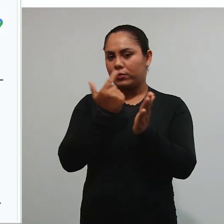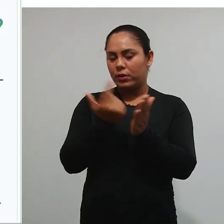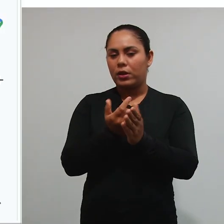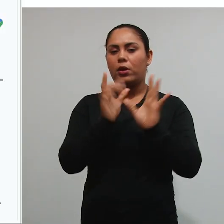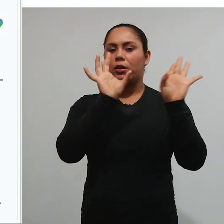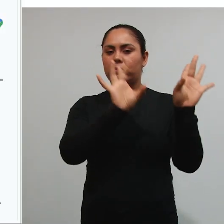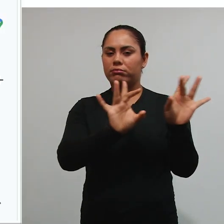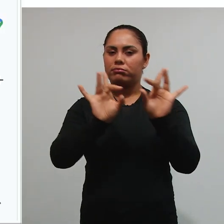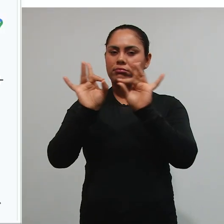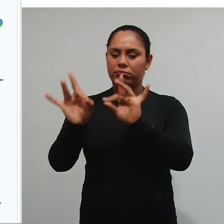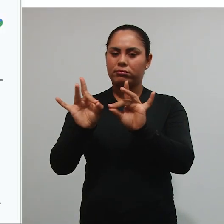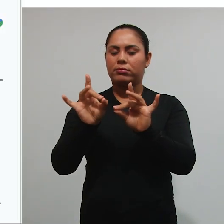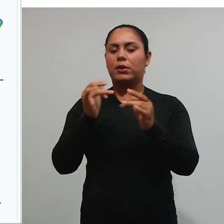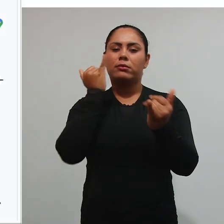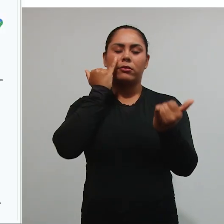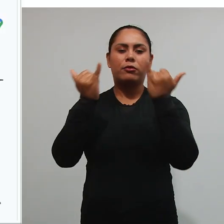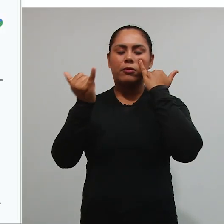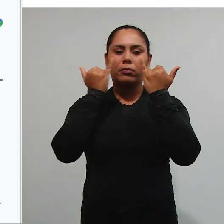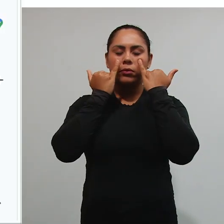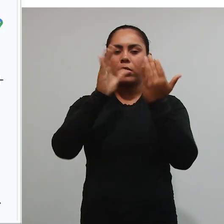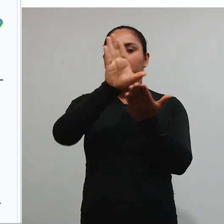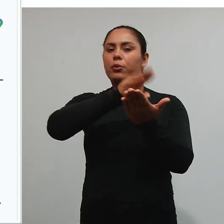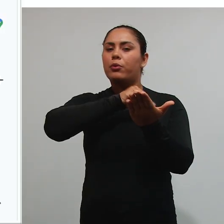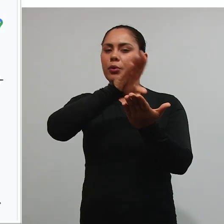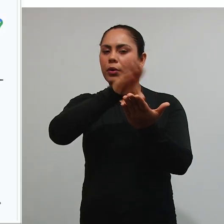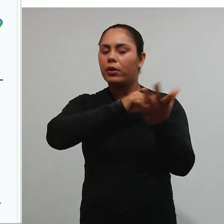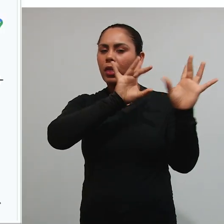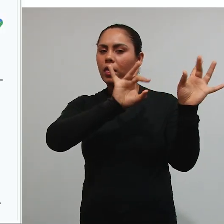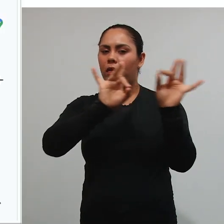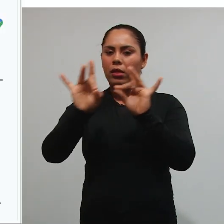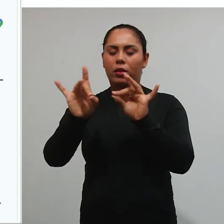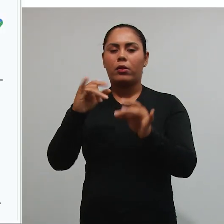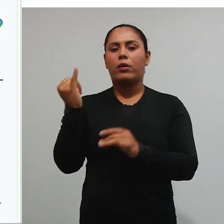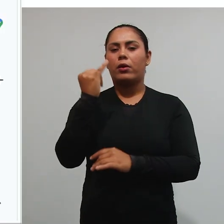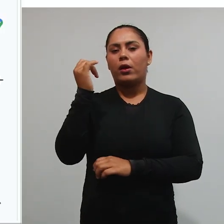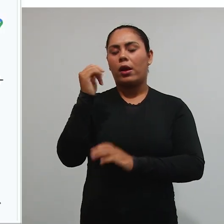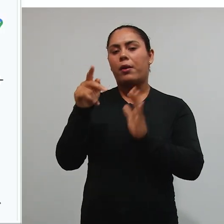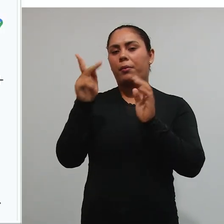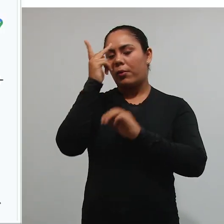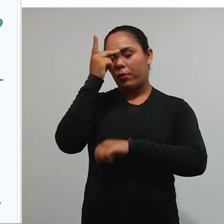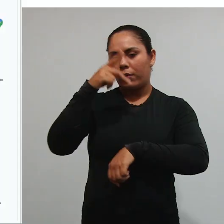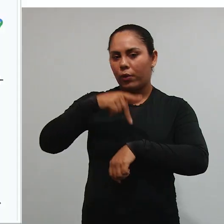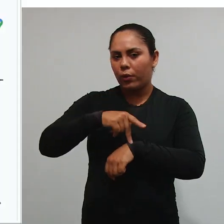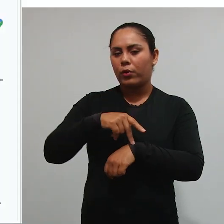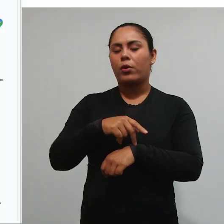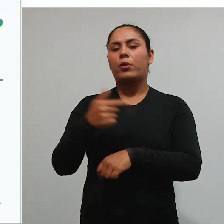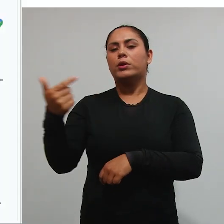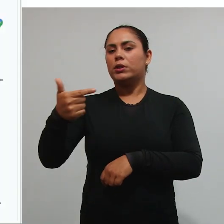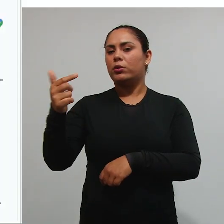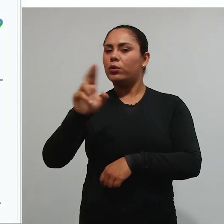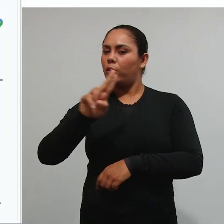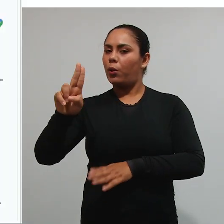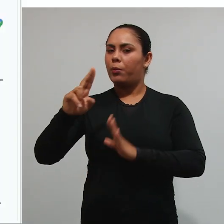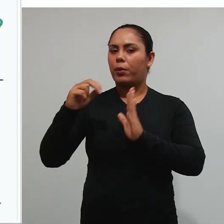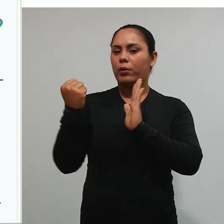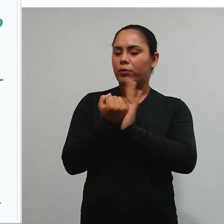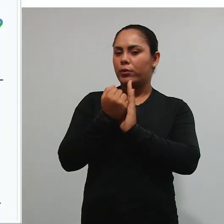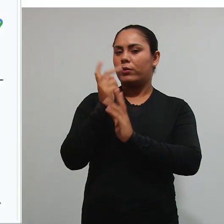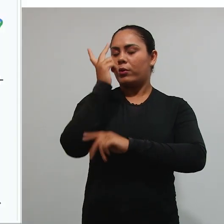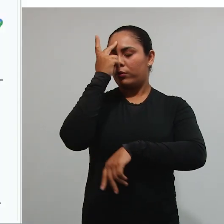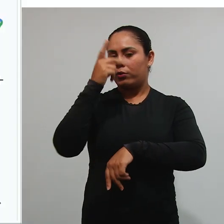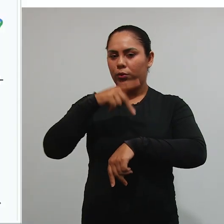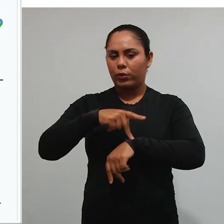Eu copiei lá as informações, os elementos essenciais são esses. O autor, nome, né? Sobrenome do autor,